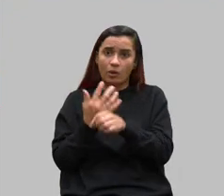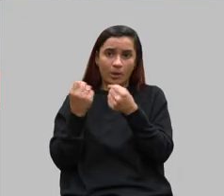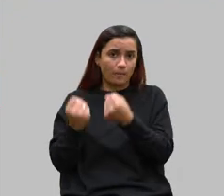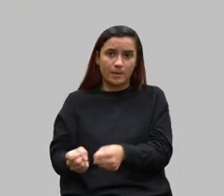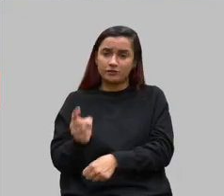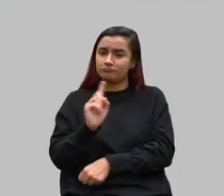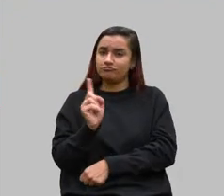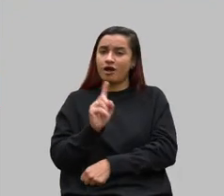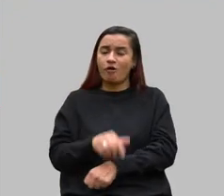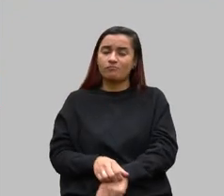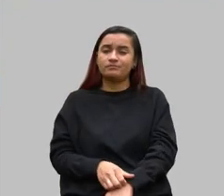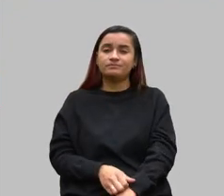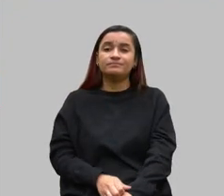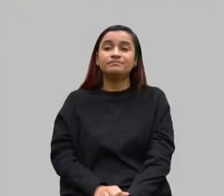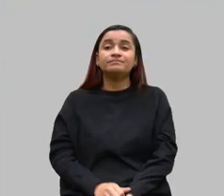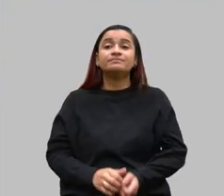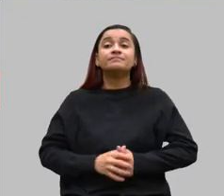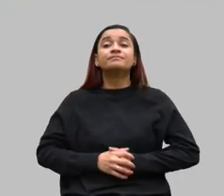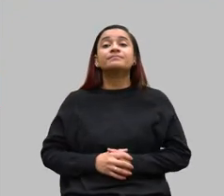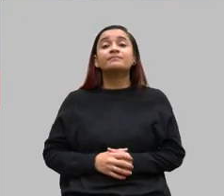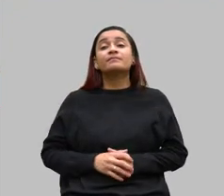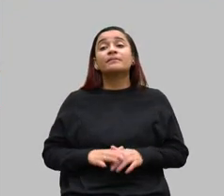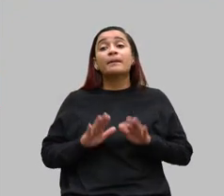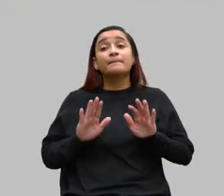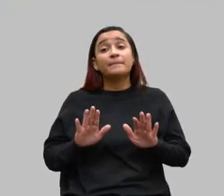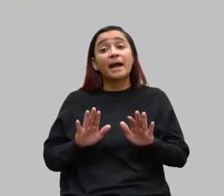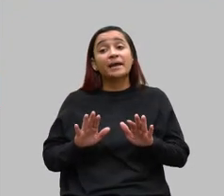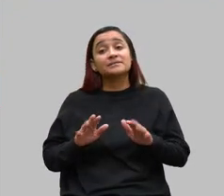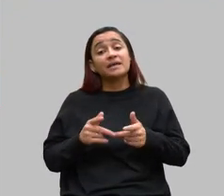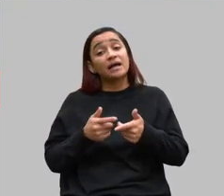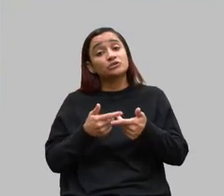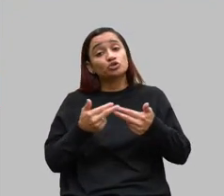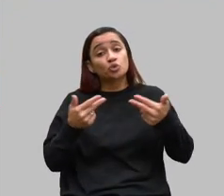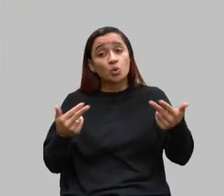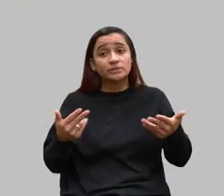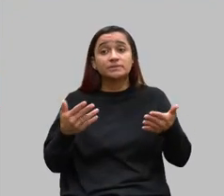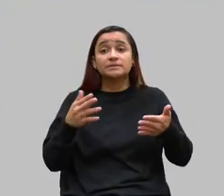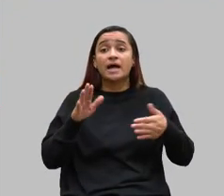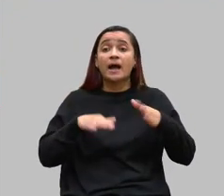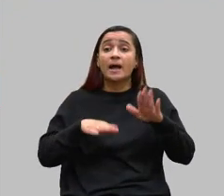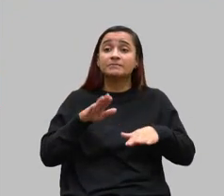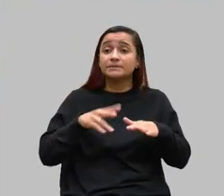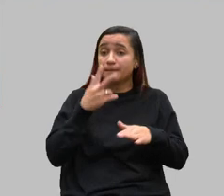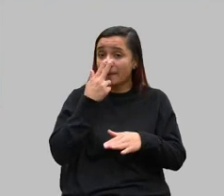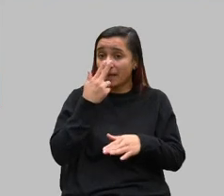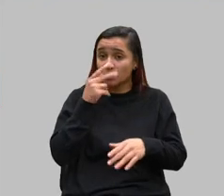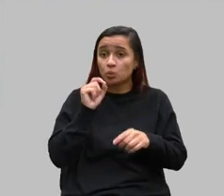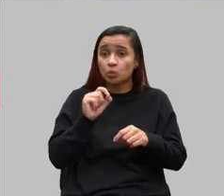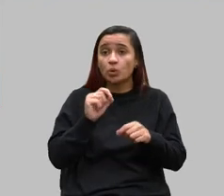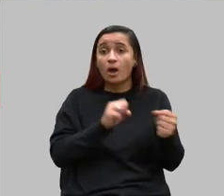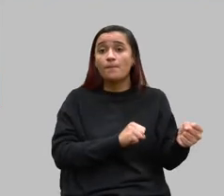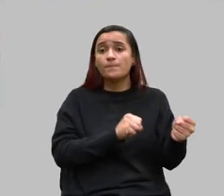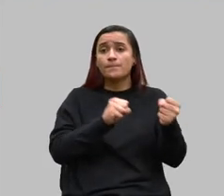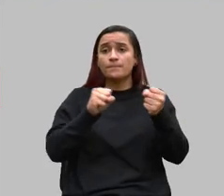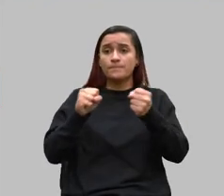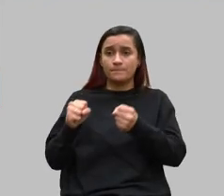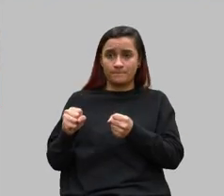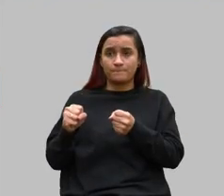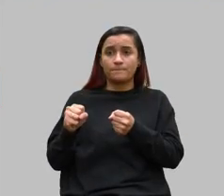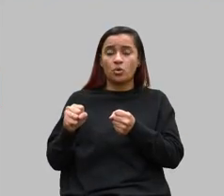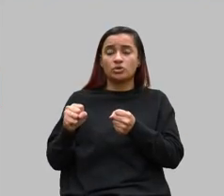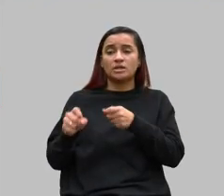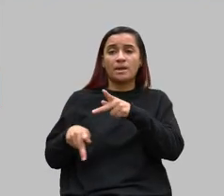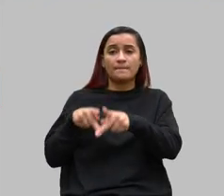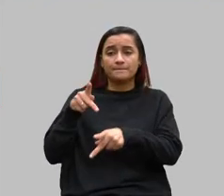mas eh as coisas parecem que poder público né Aí eu falo poder público estadual